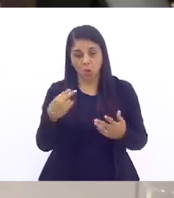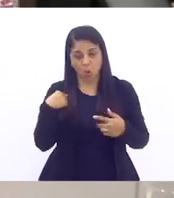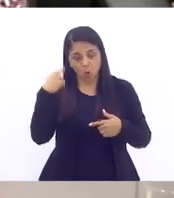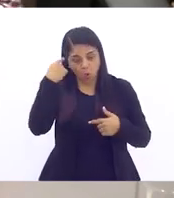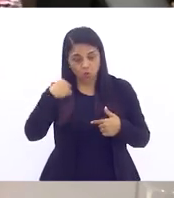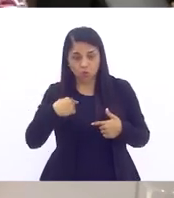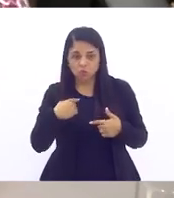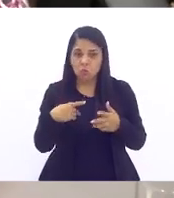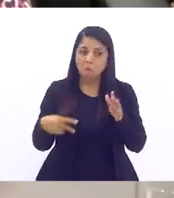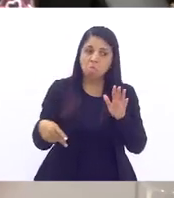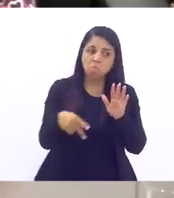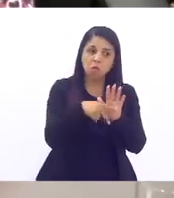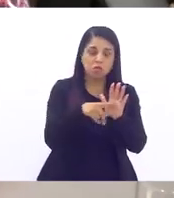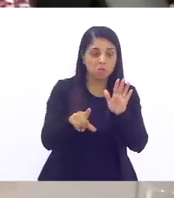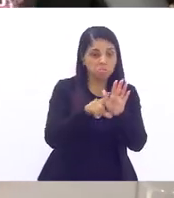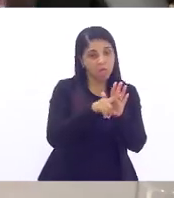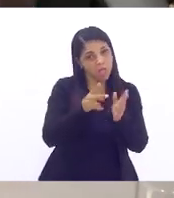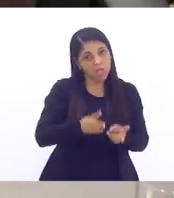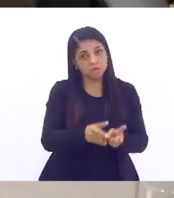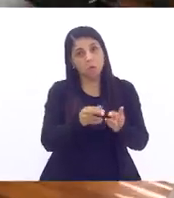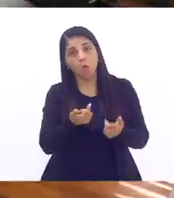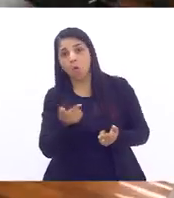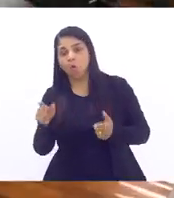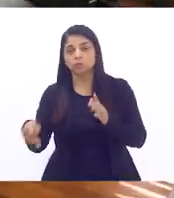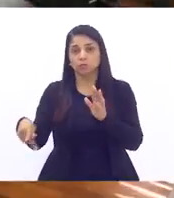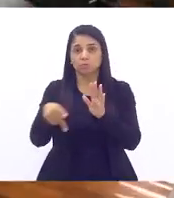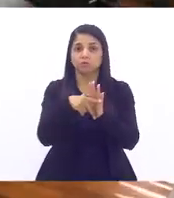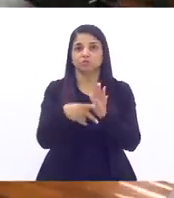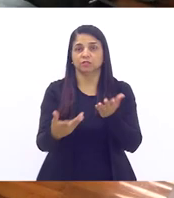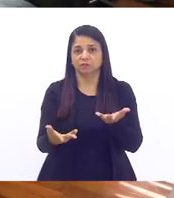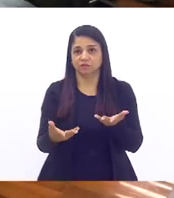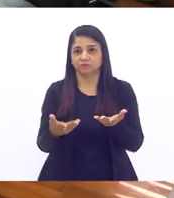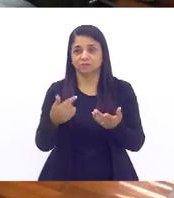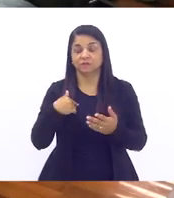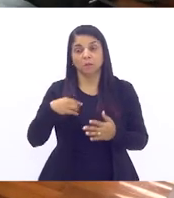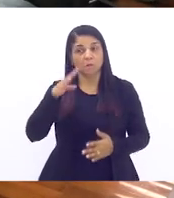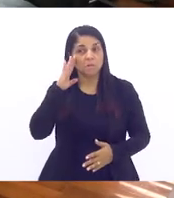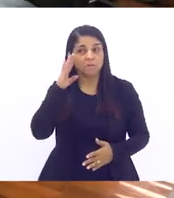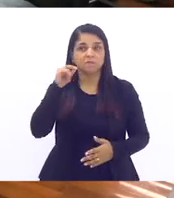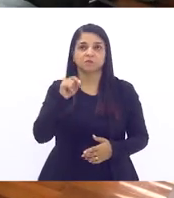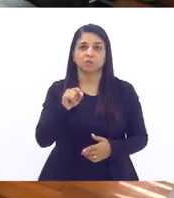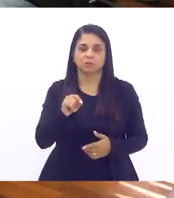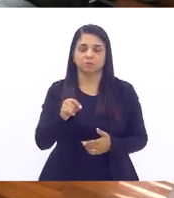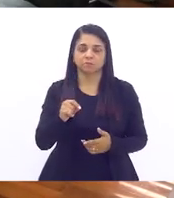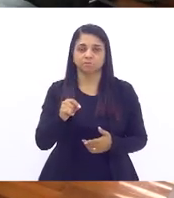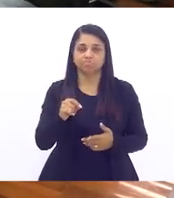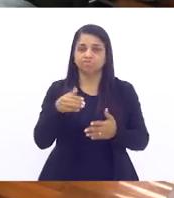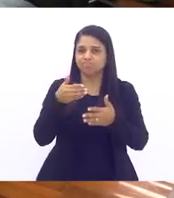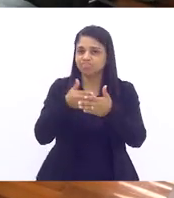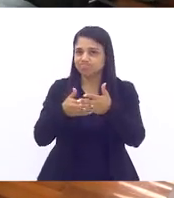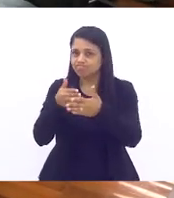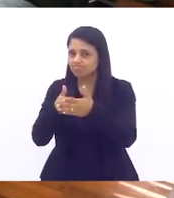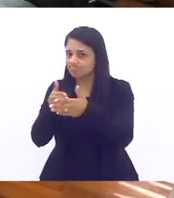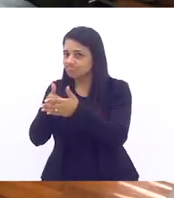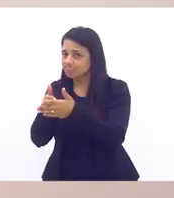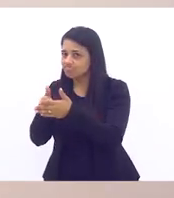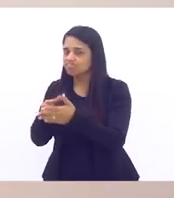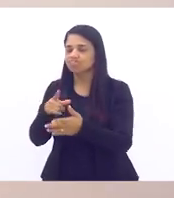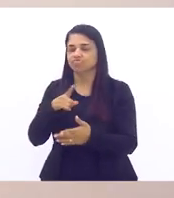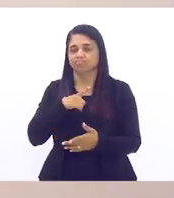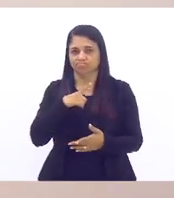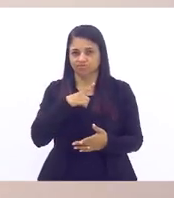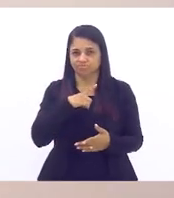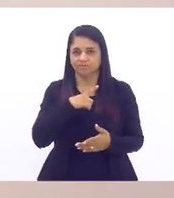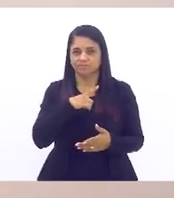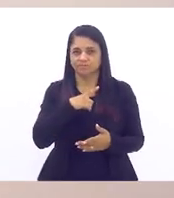ou se é um outro projeto obrigado eu acho que a primeira maior é barreira que nós entendemos hoje